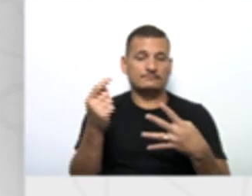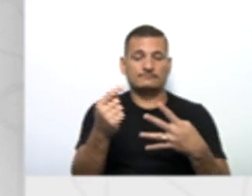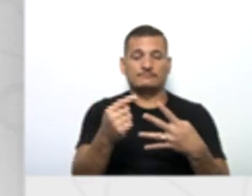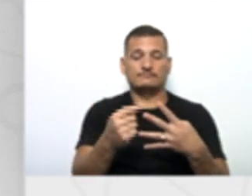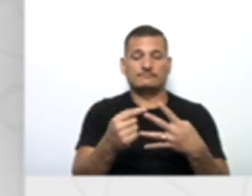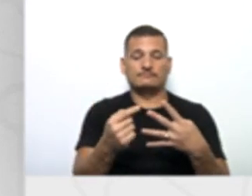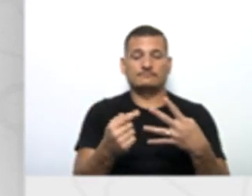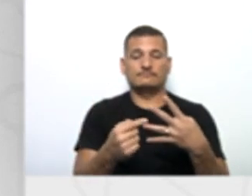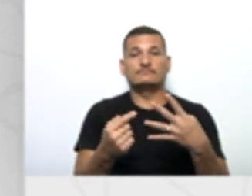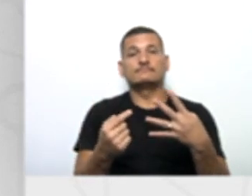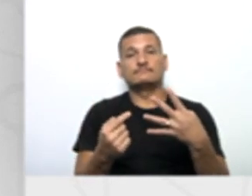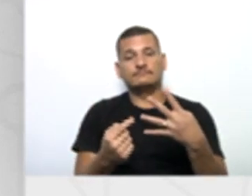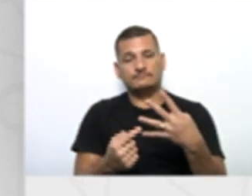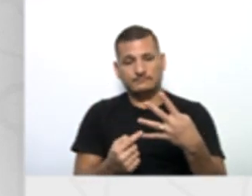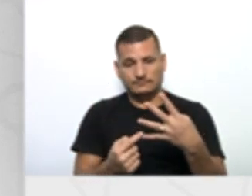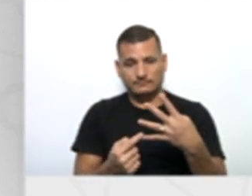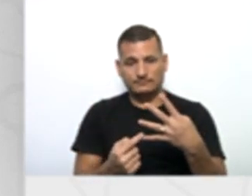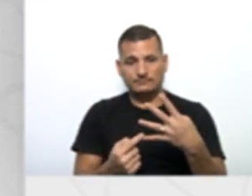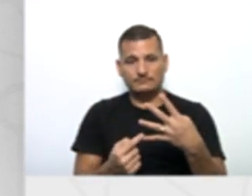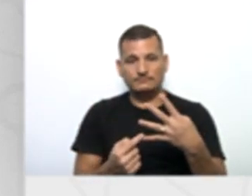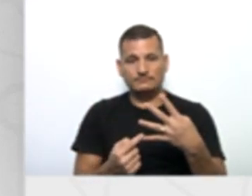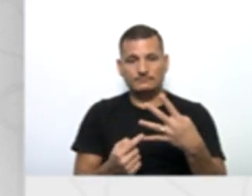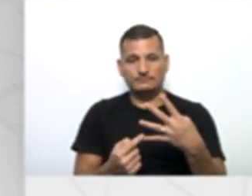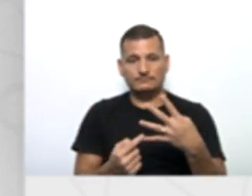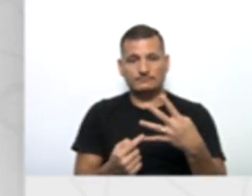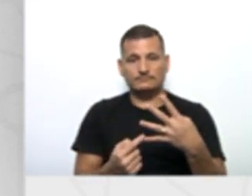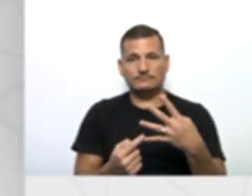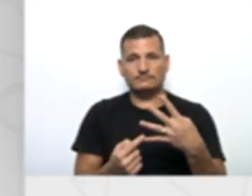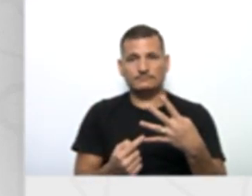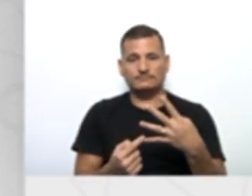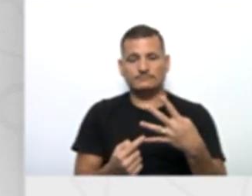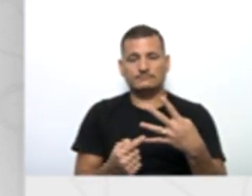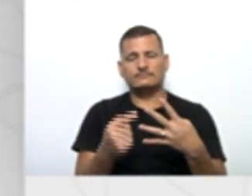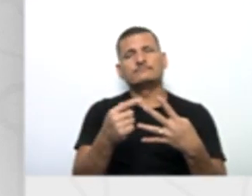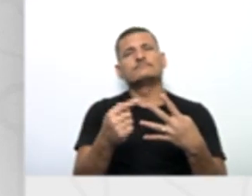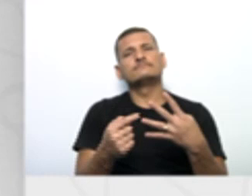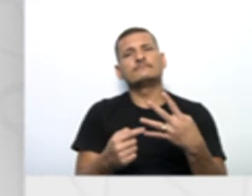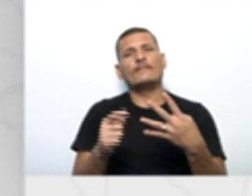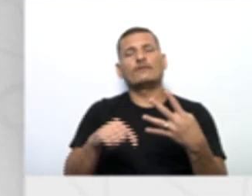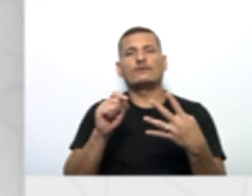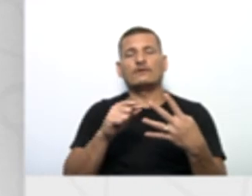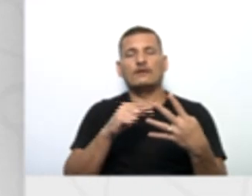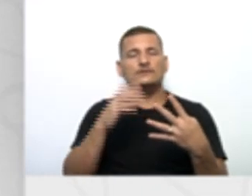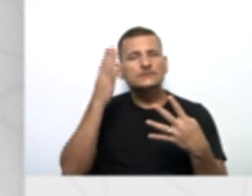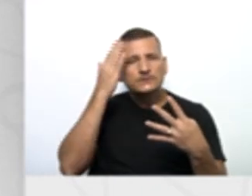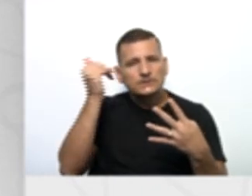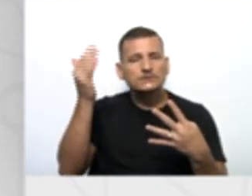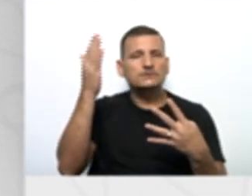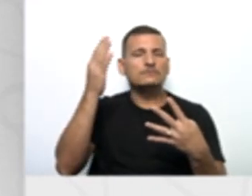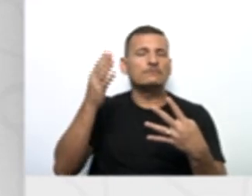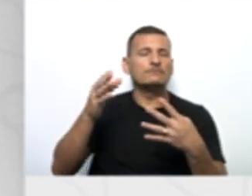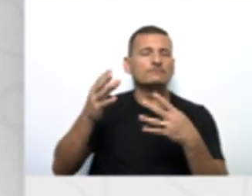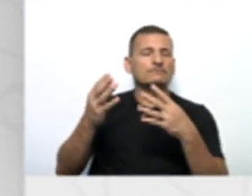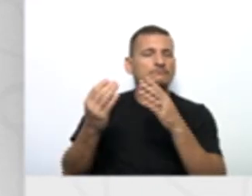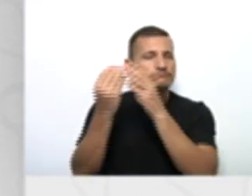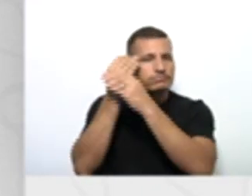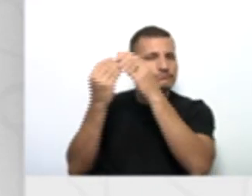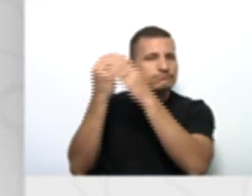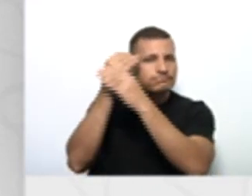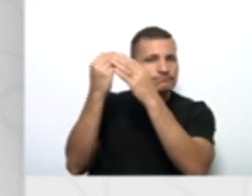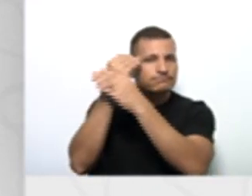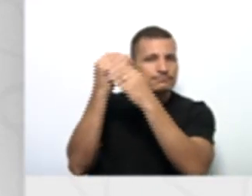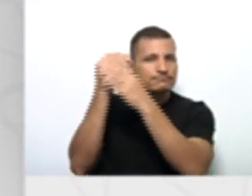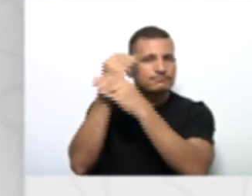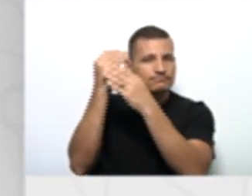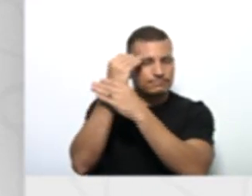conhecimentos, filosófico, senso comum e o religioso, ele é construído pela acumulação dos saberes. E o conhecimento científico,